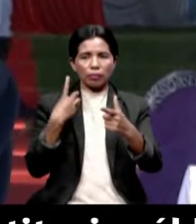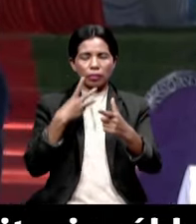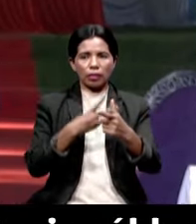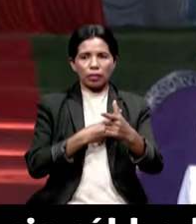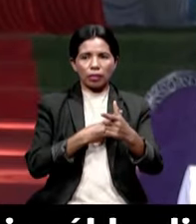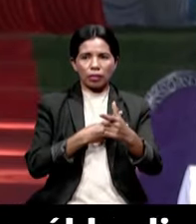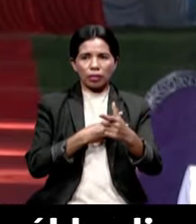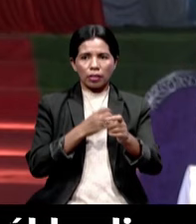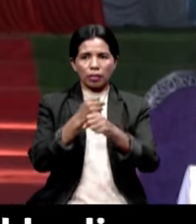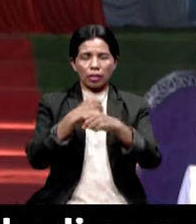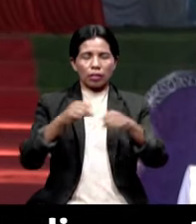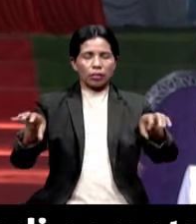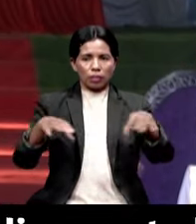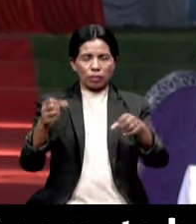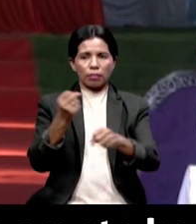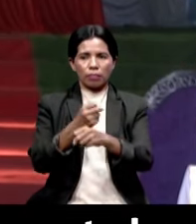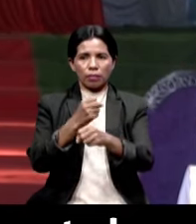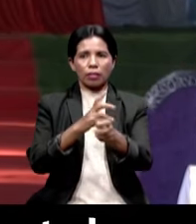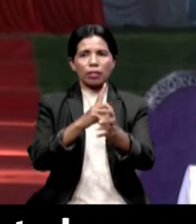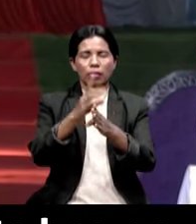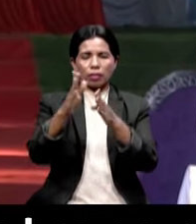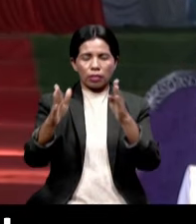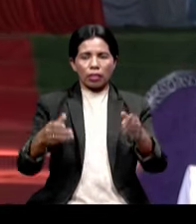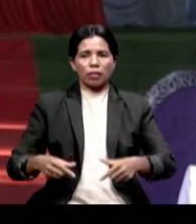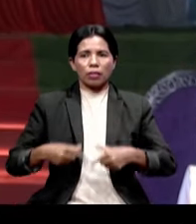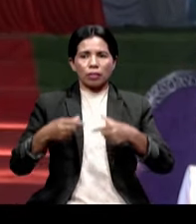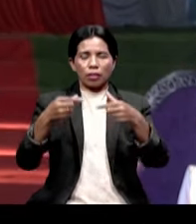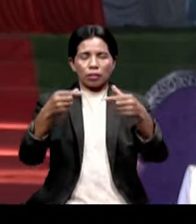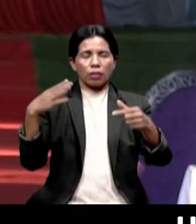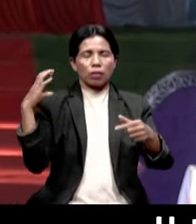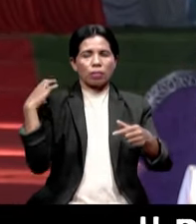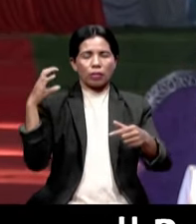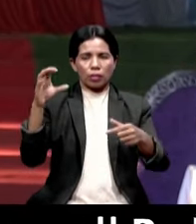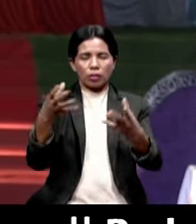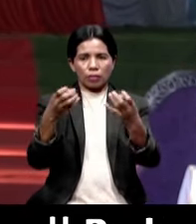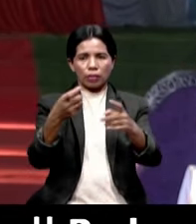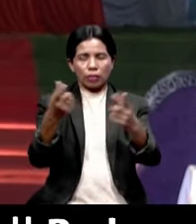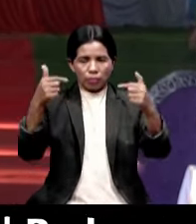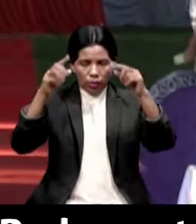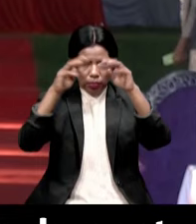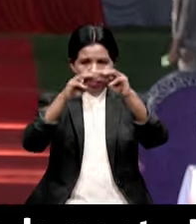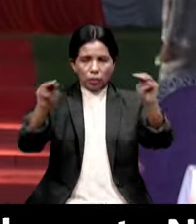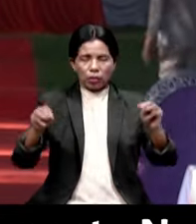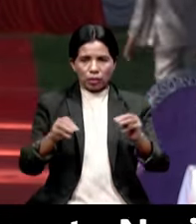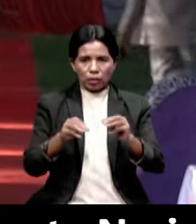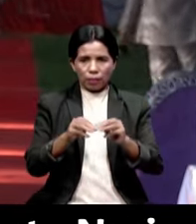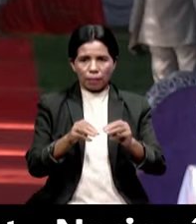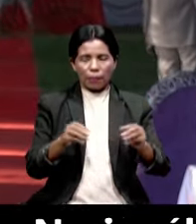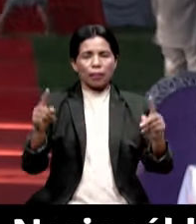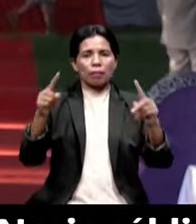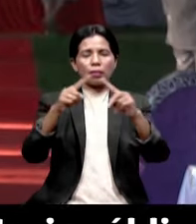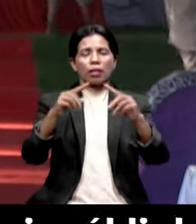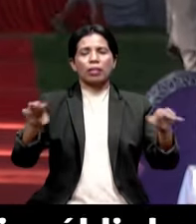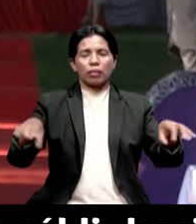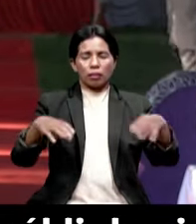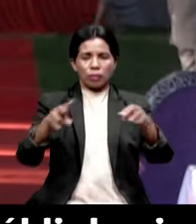ne halu esforsu tomak. Direção, atribuição, competência barak maia na municipio, liliu ba servisus